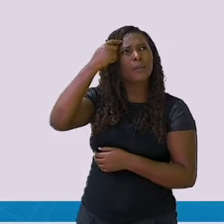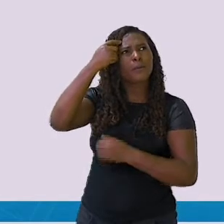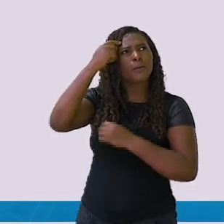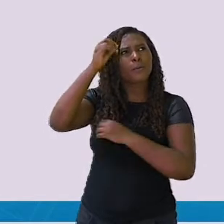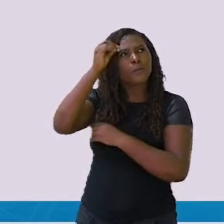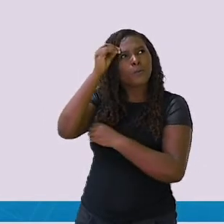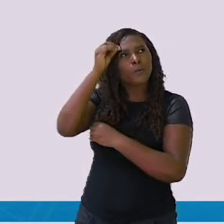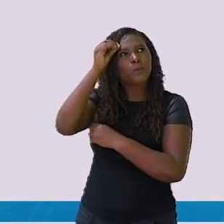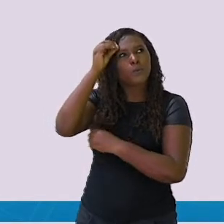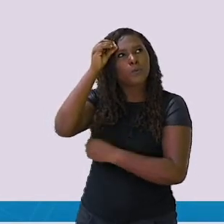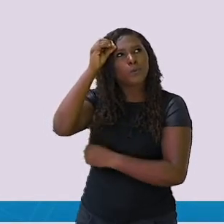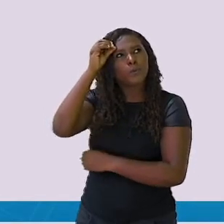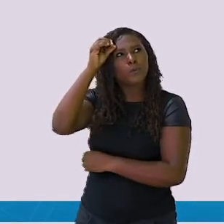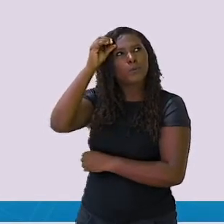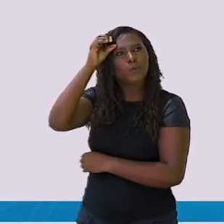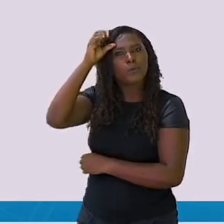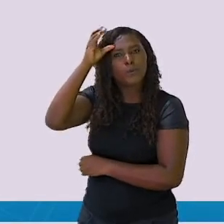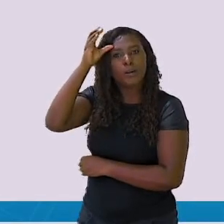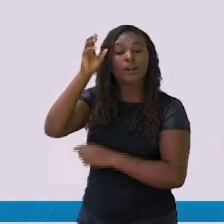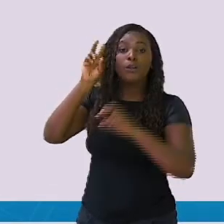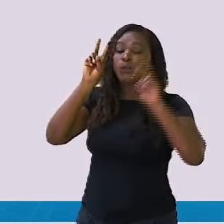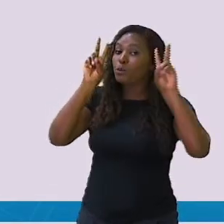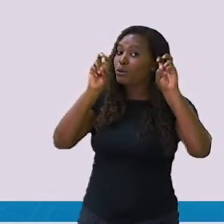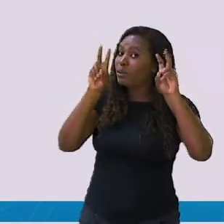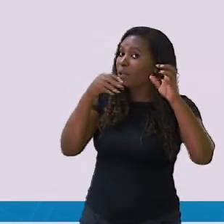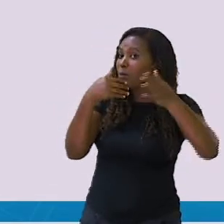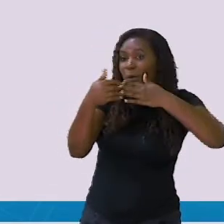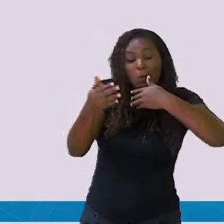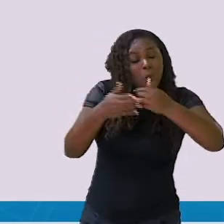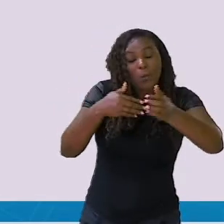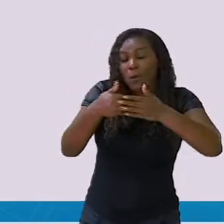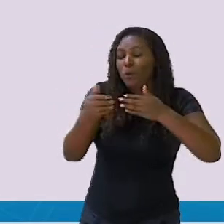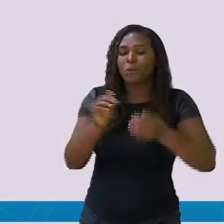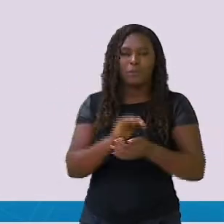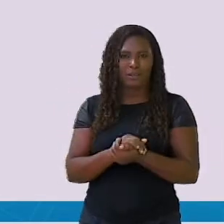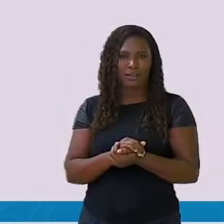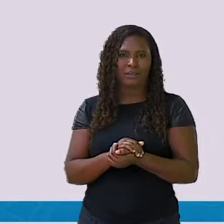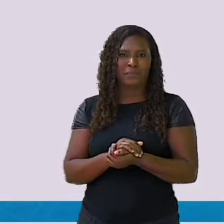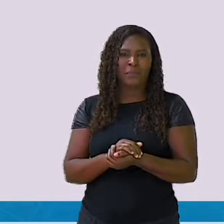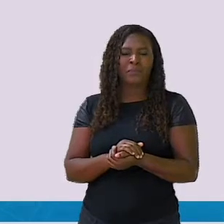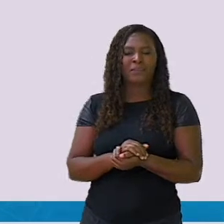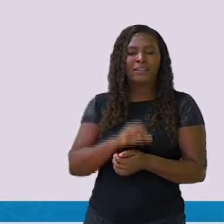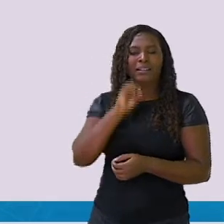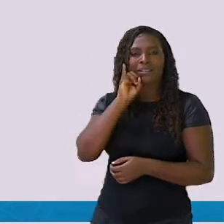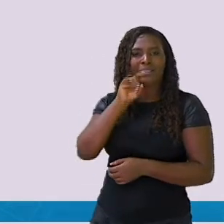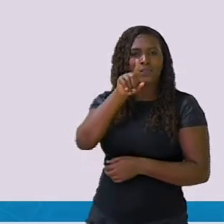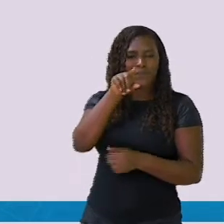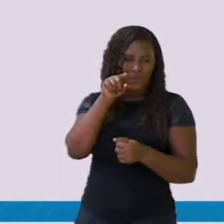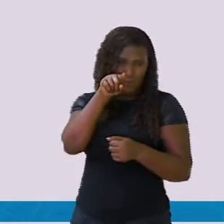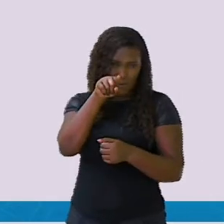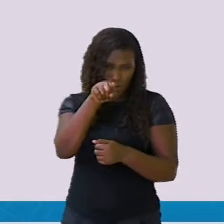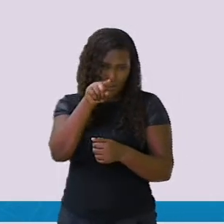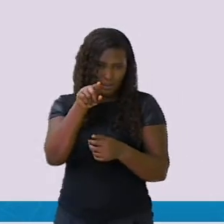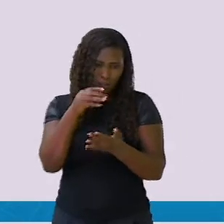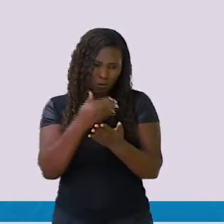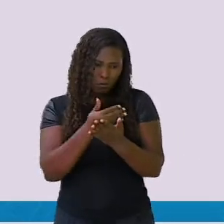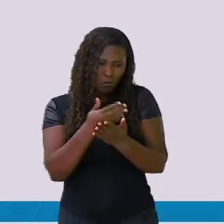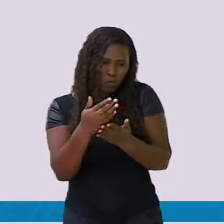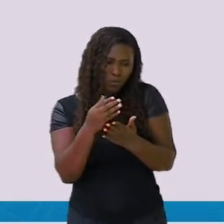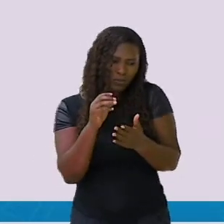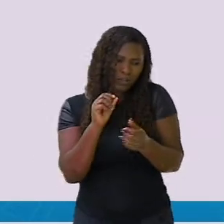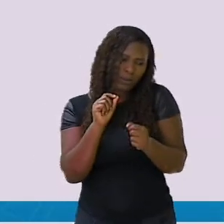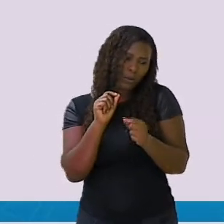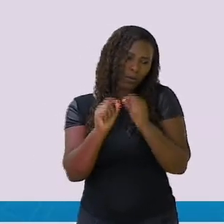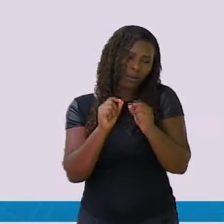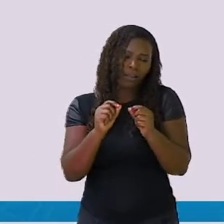a fazer mapas mentais, eu começo a organizar as minhas ideias. Então, deixa eu dar um exemplo para